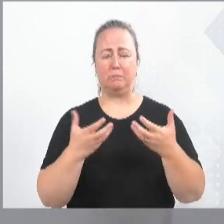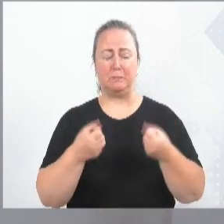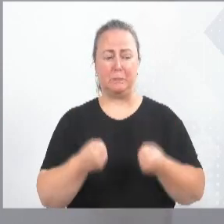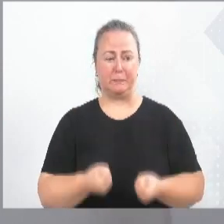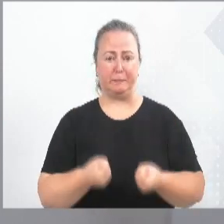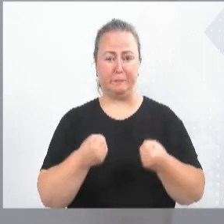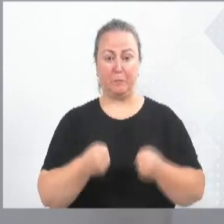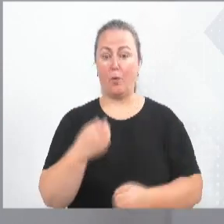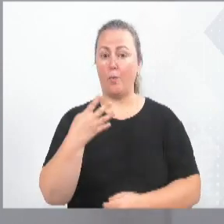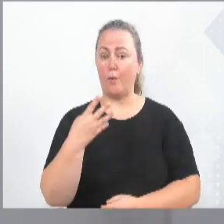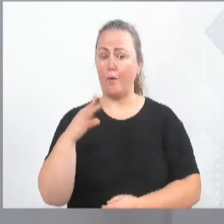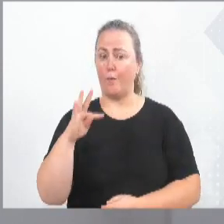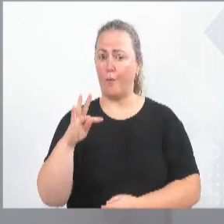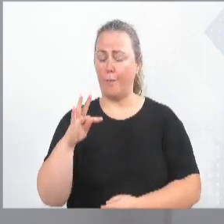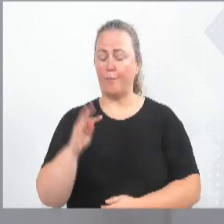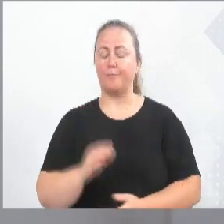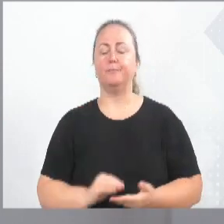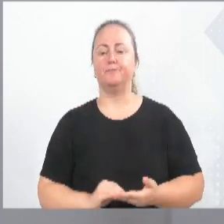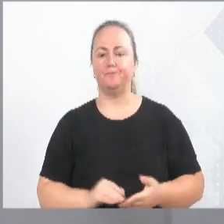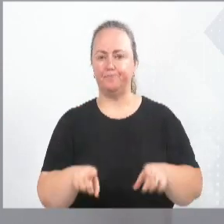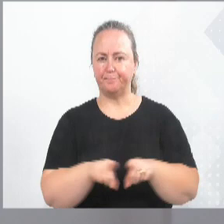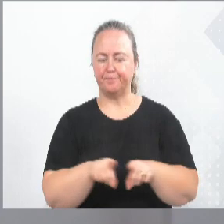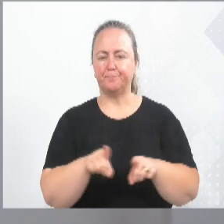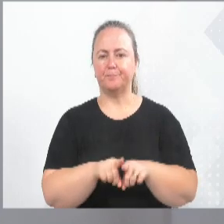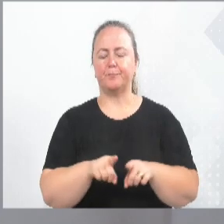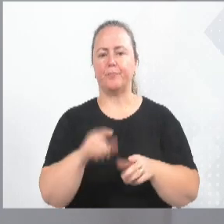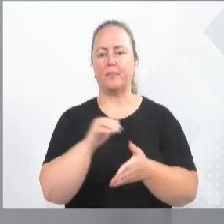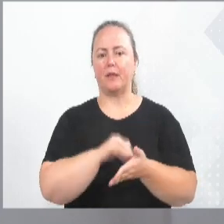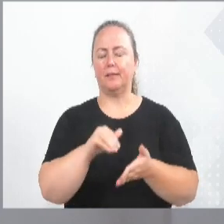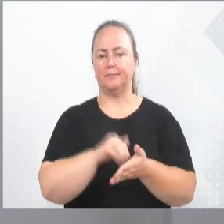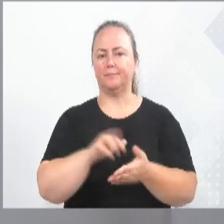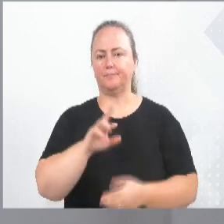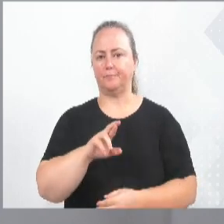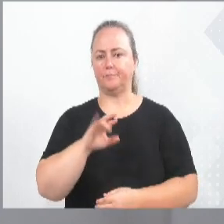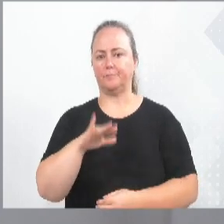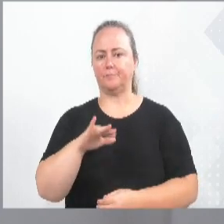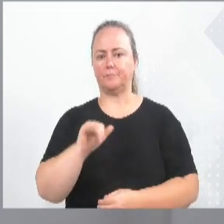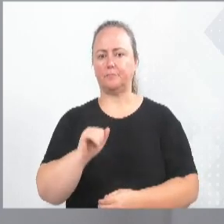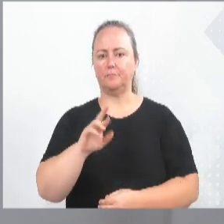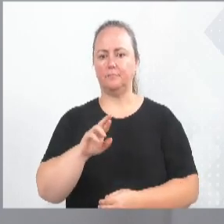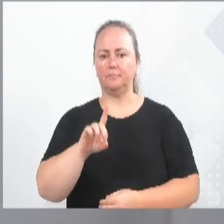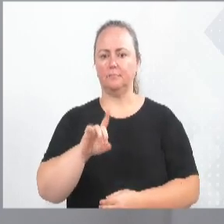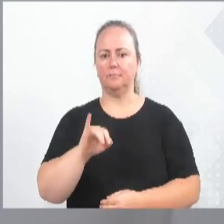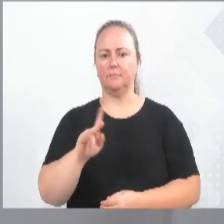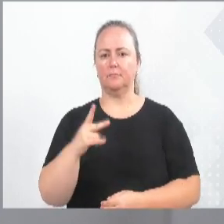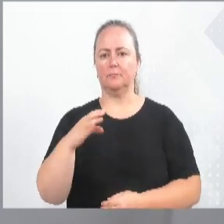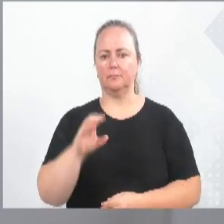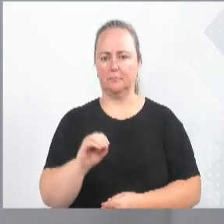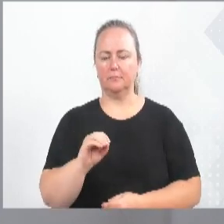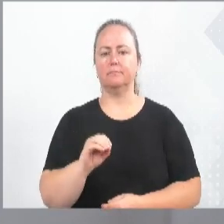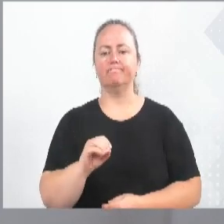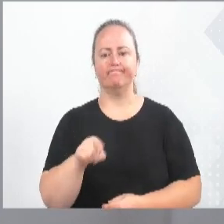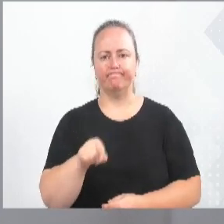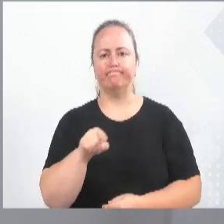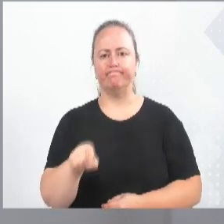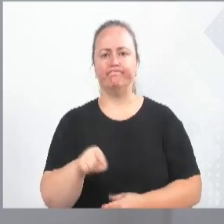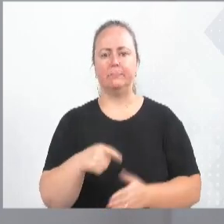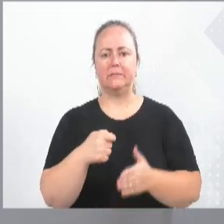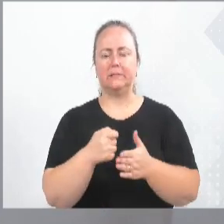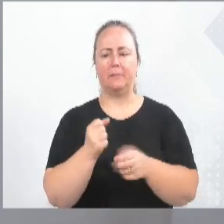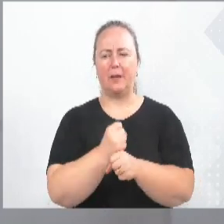urgência também do secretário Ricardinho que é o secretário de serviços urbanos que essa obra de contenção fosse feito o quanto antes